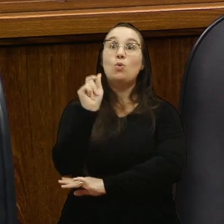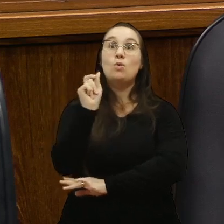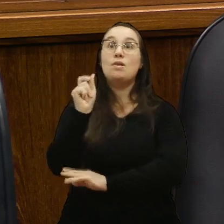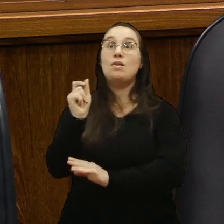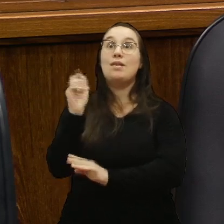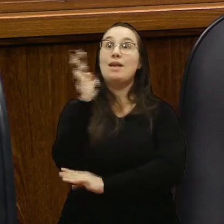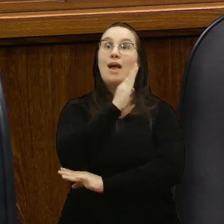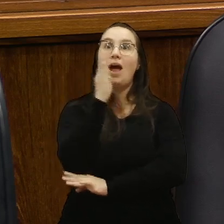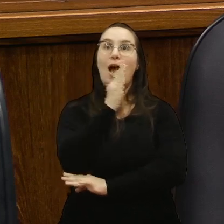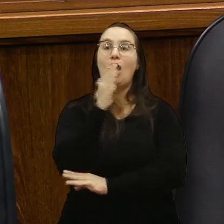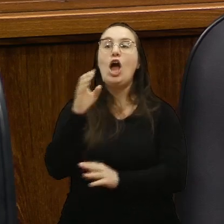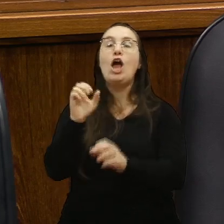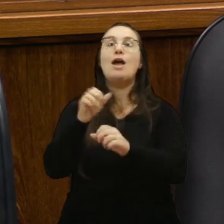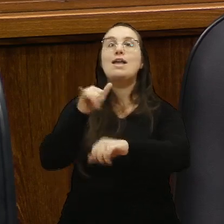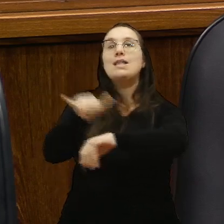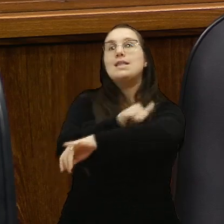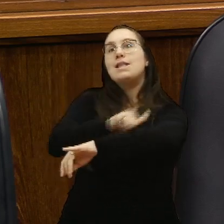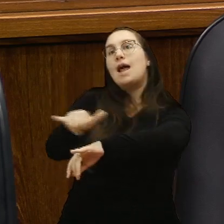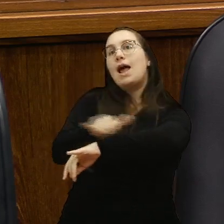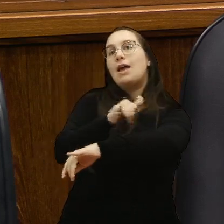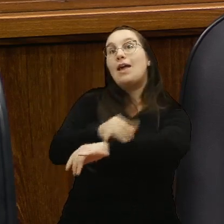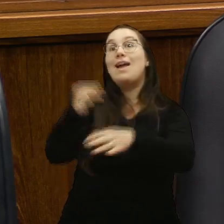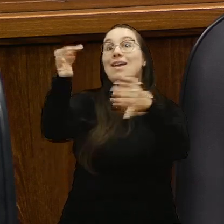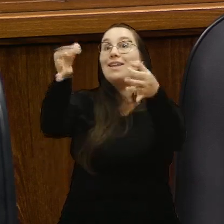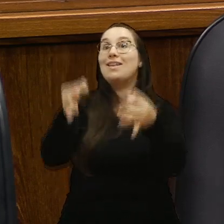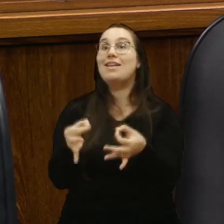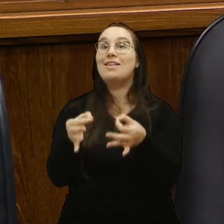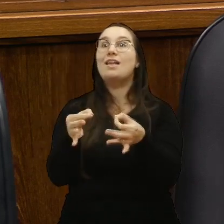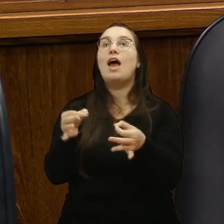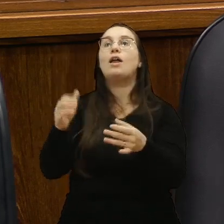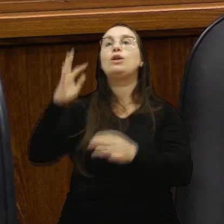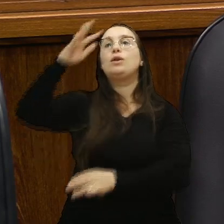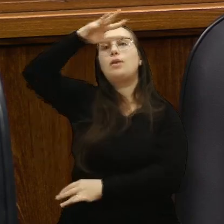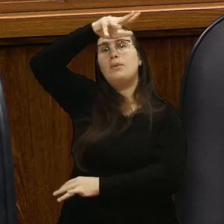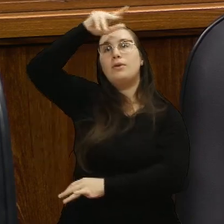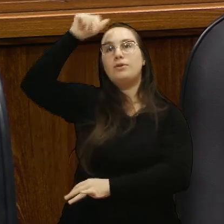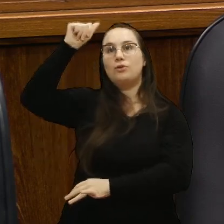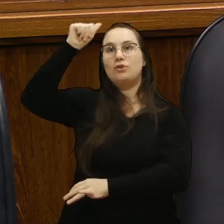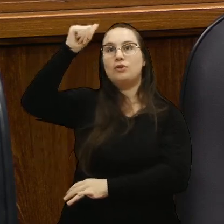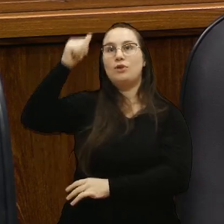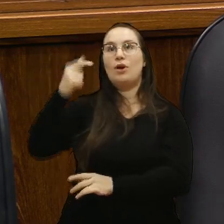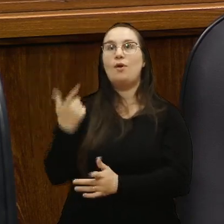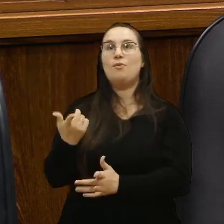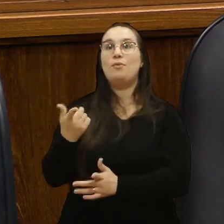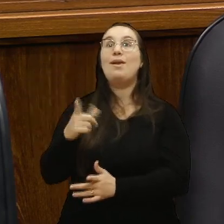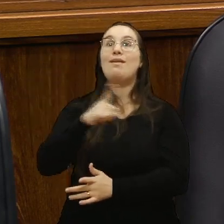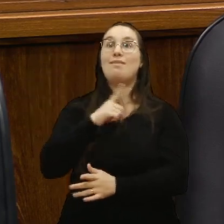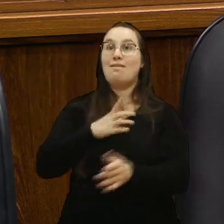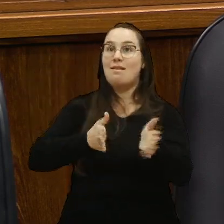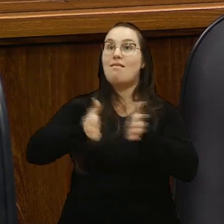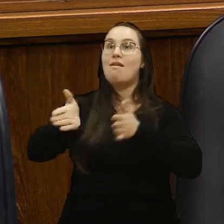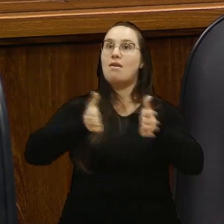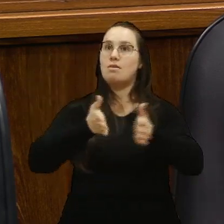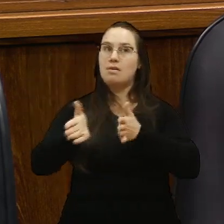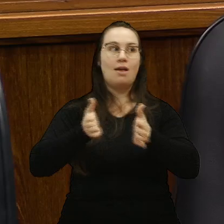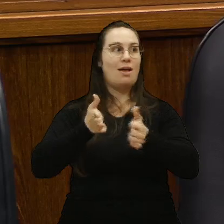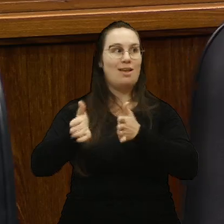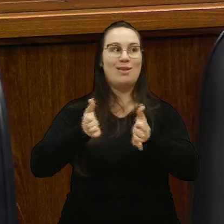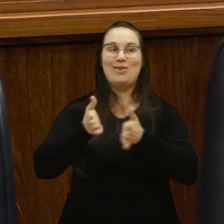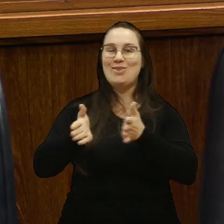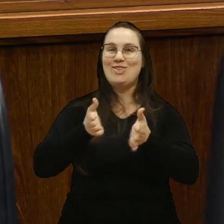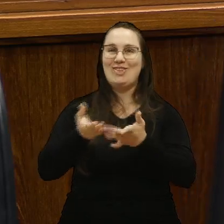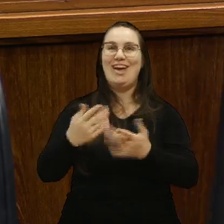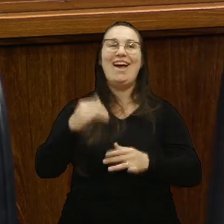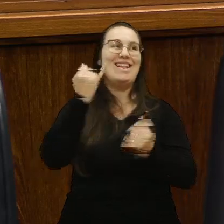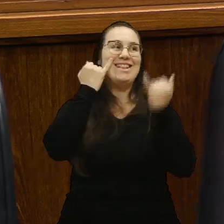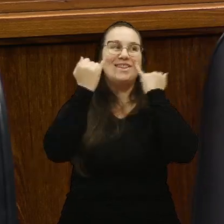viabilizar formas cada vez mais assertivas no nosso município das pessoas terem acesso a essa